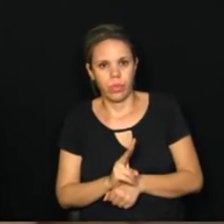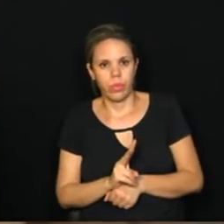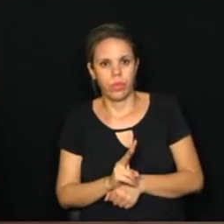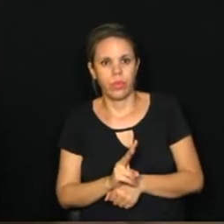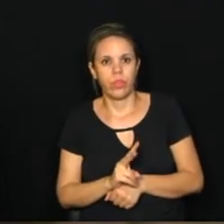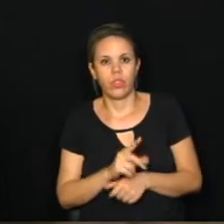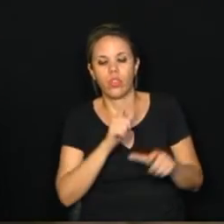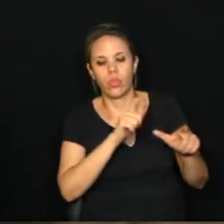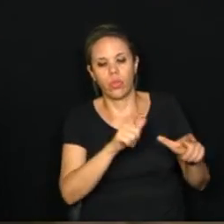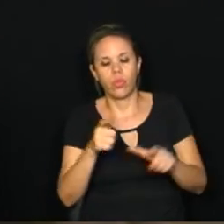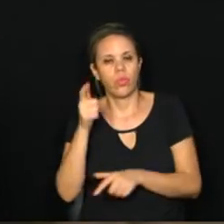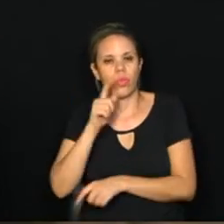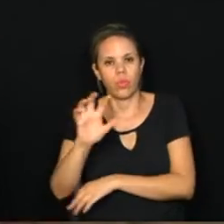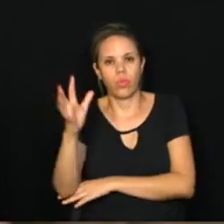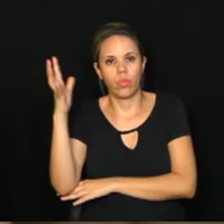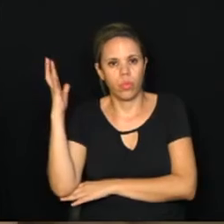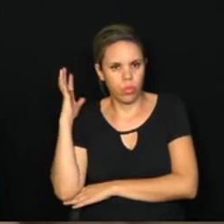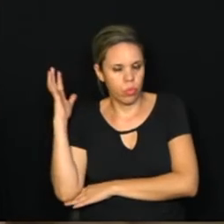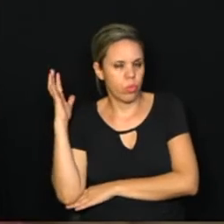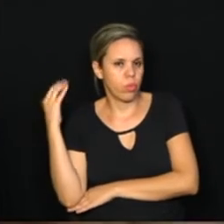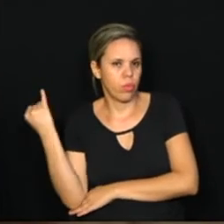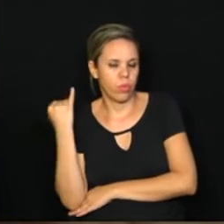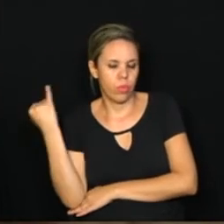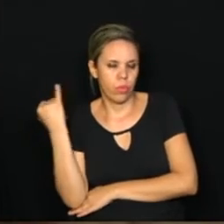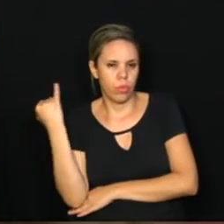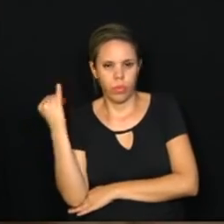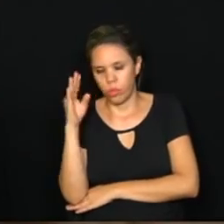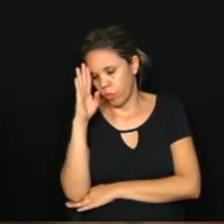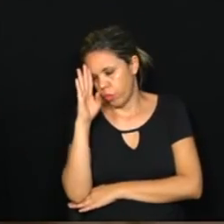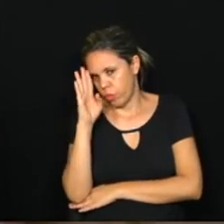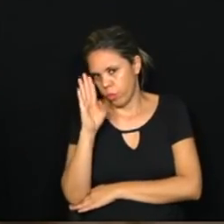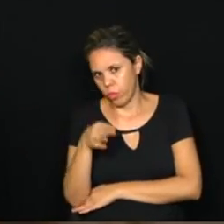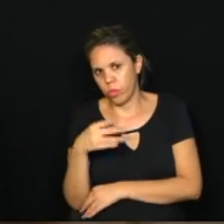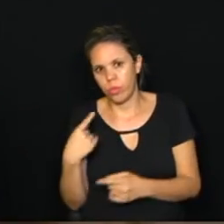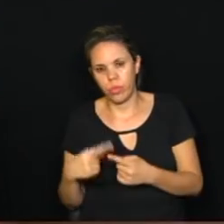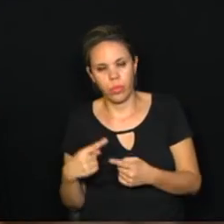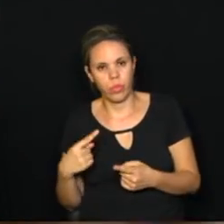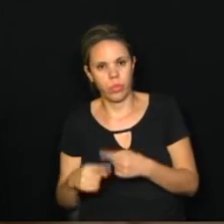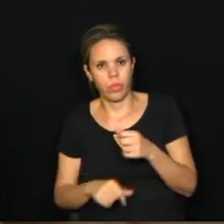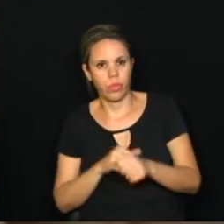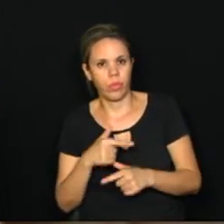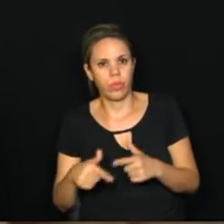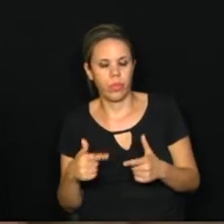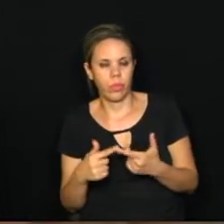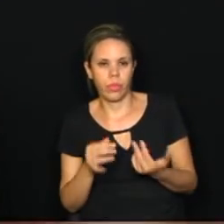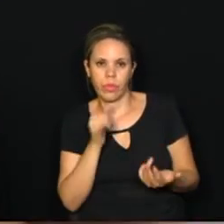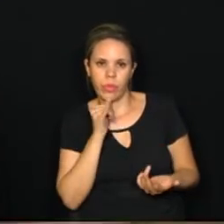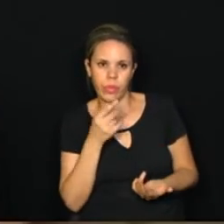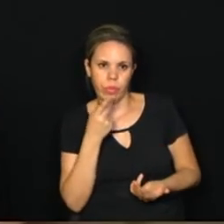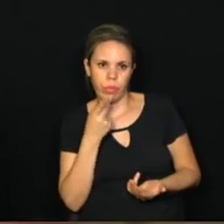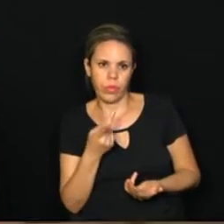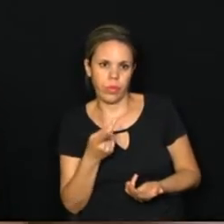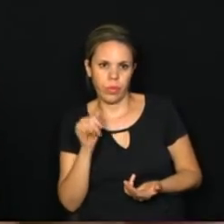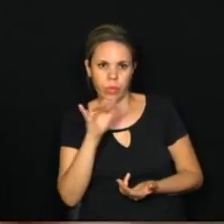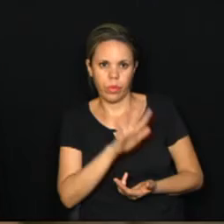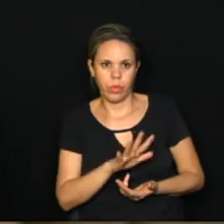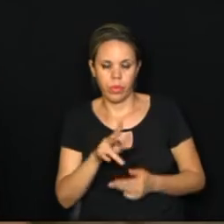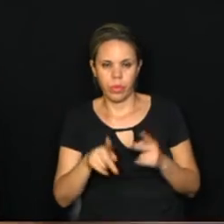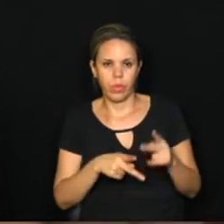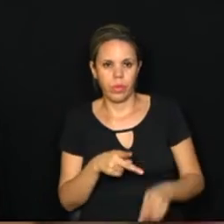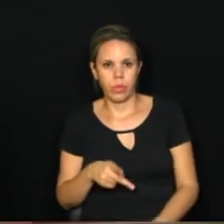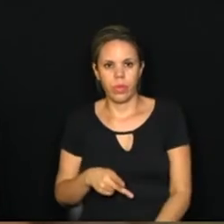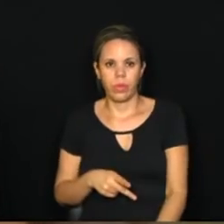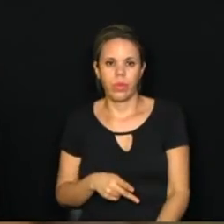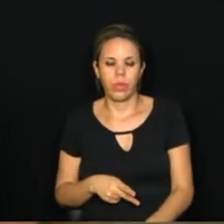fragmentos, a recuperação das matas ciliares, é fundamental, porque senão é como se fosse, eu faço a imagem para as pessoas entenderem, é um